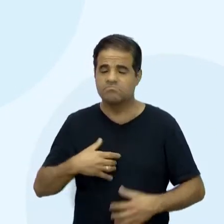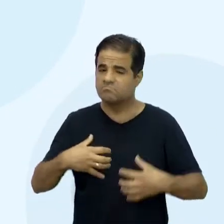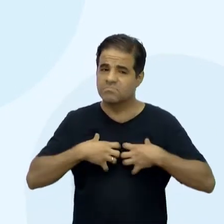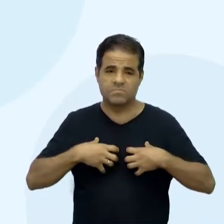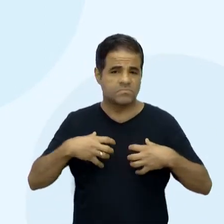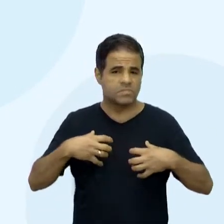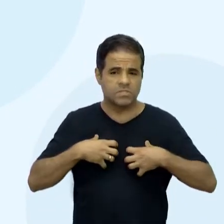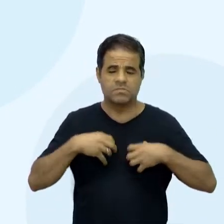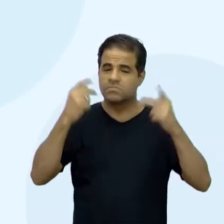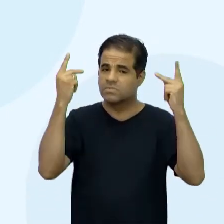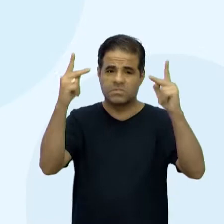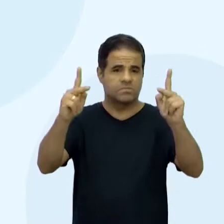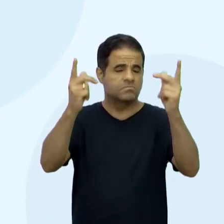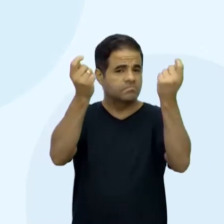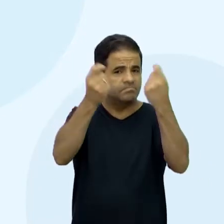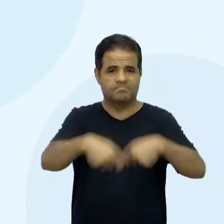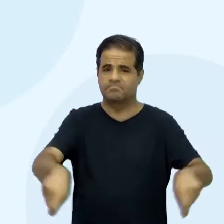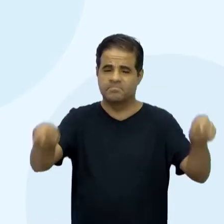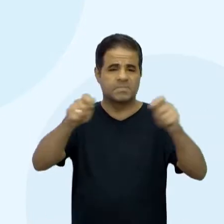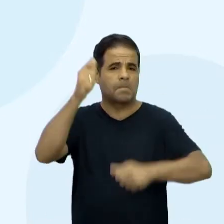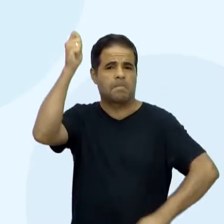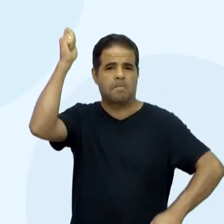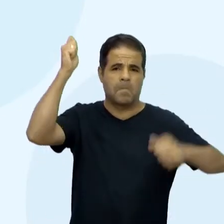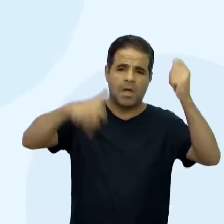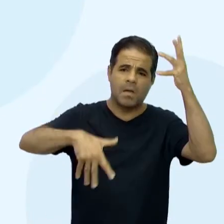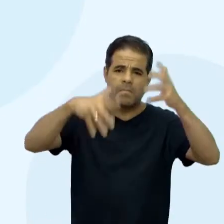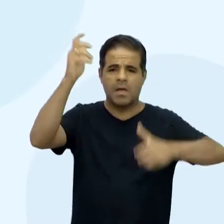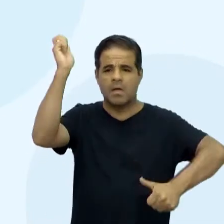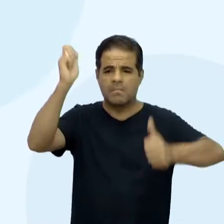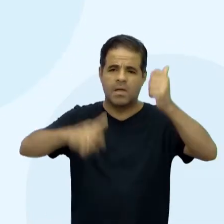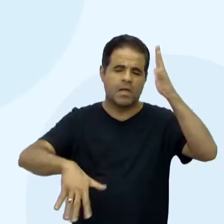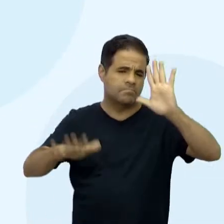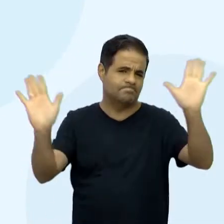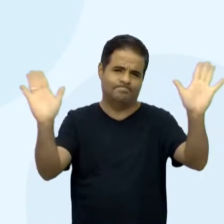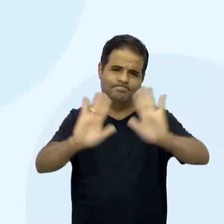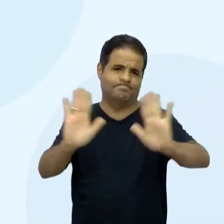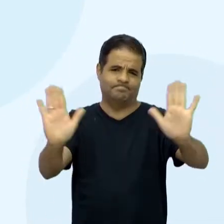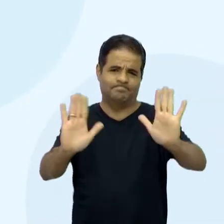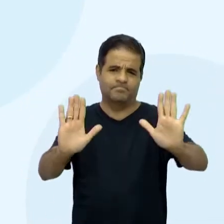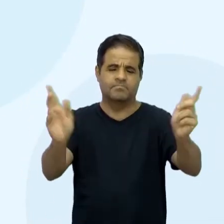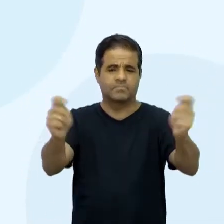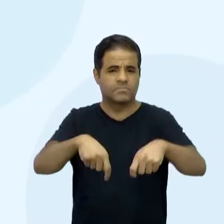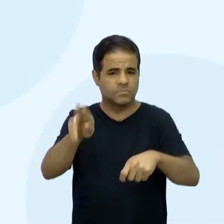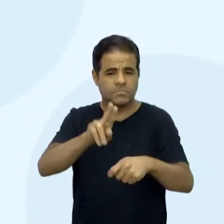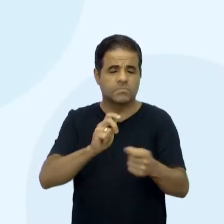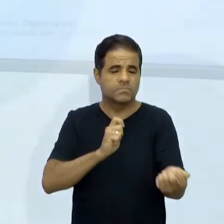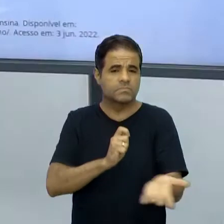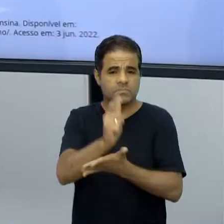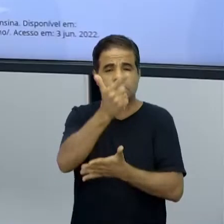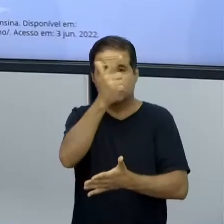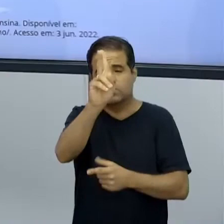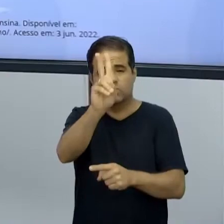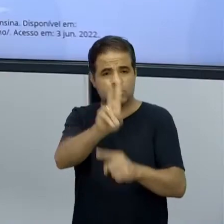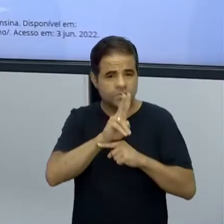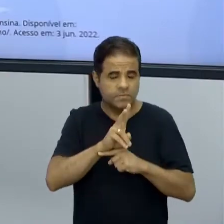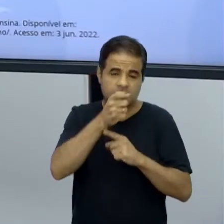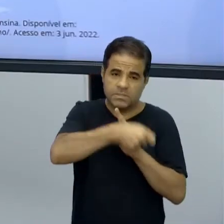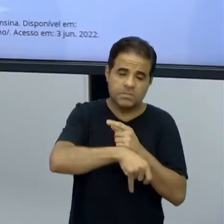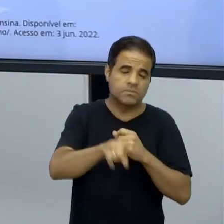quiser. Então, você não precisa explicar, você também não... Você pode usar como você quiser, se for para pagar outras dívidas ou